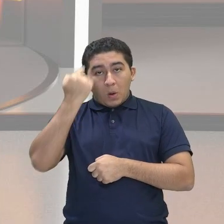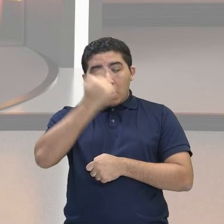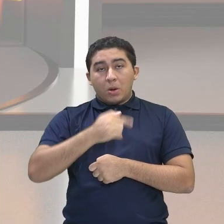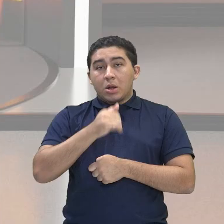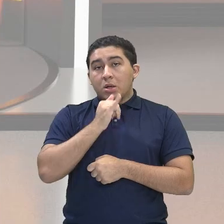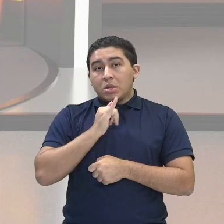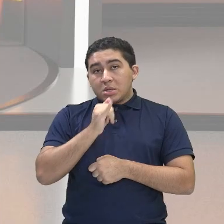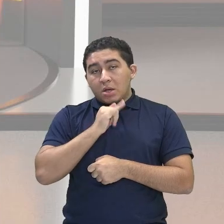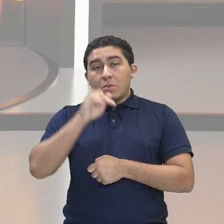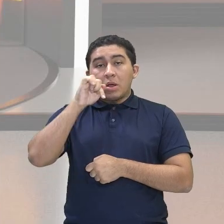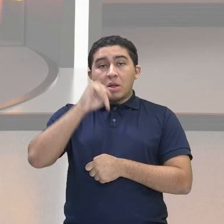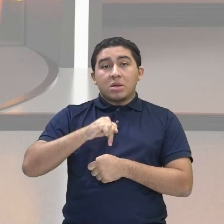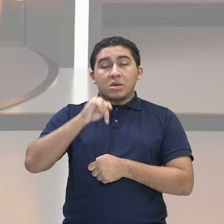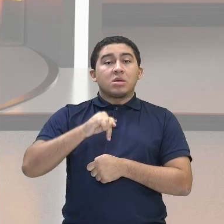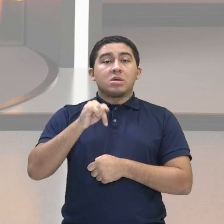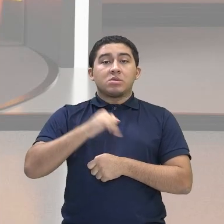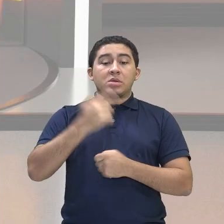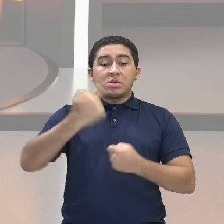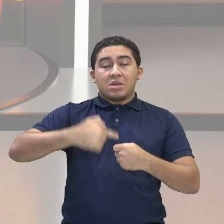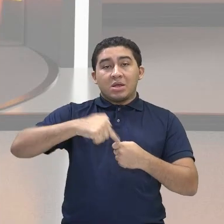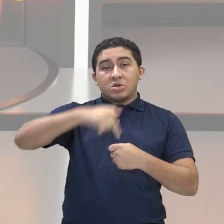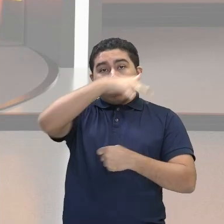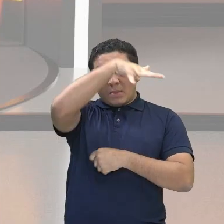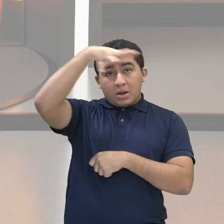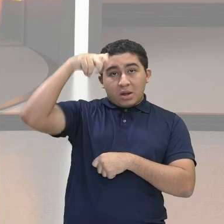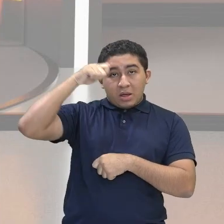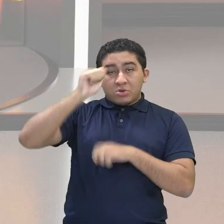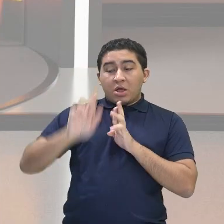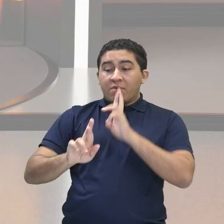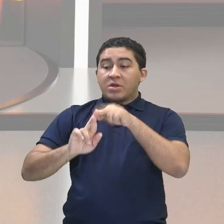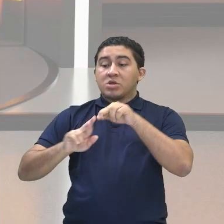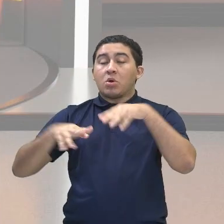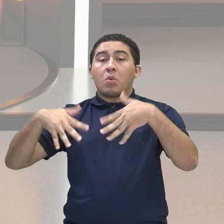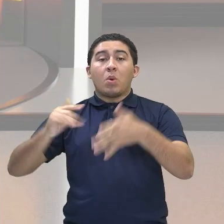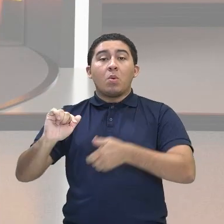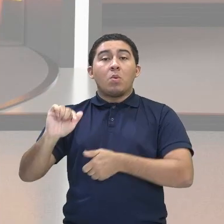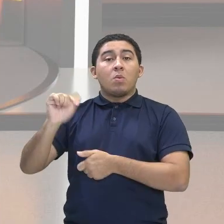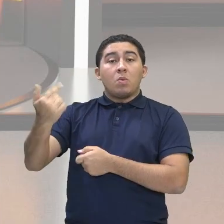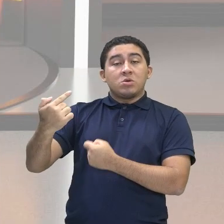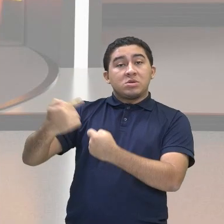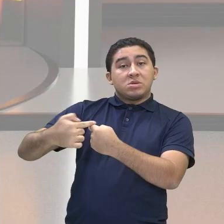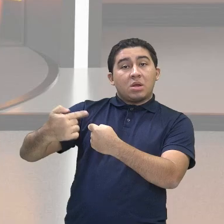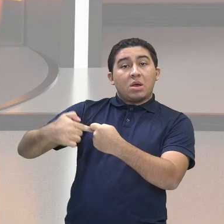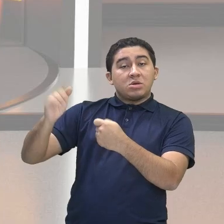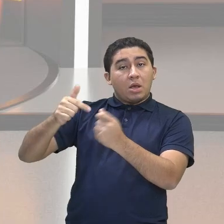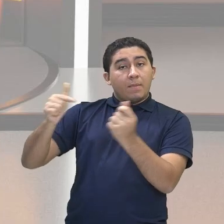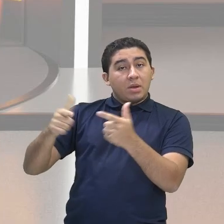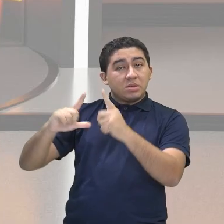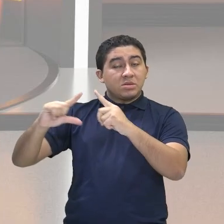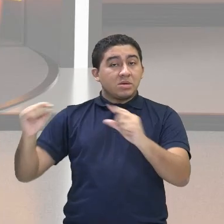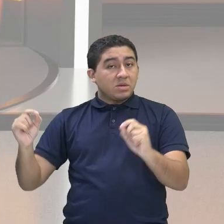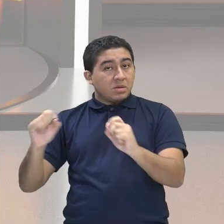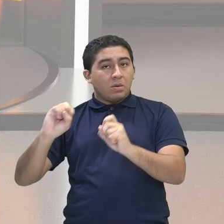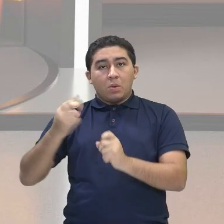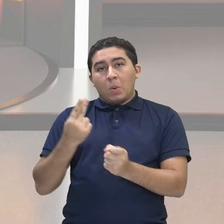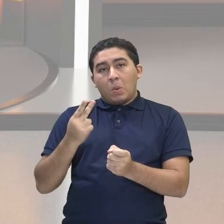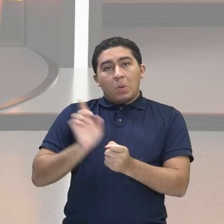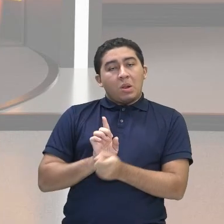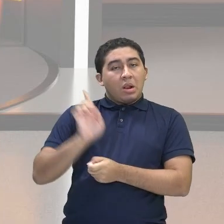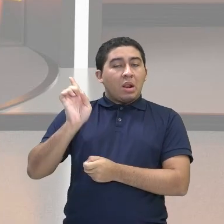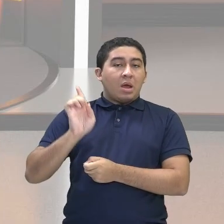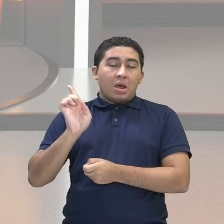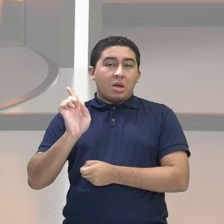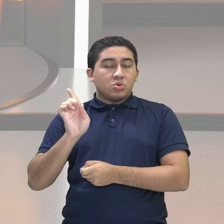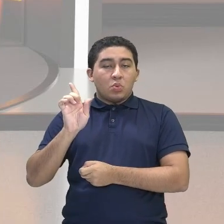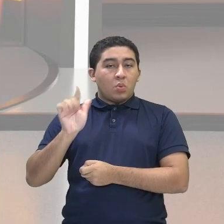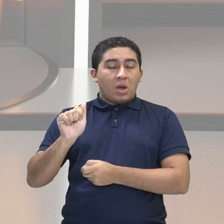de Manaus agora com relação a quem? Com relação a Brasília? Com relação ao Acre? Se for